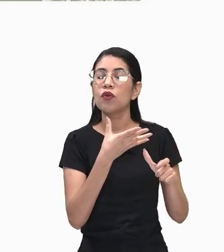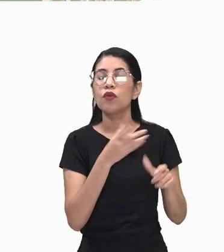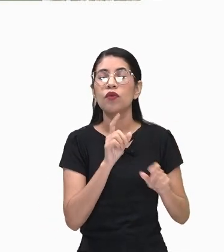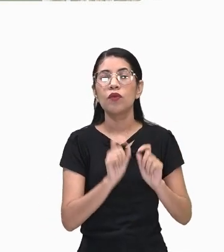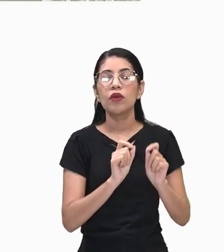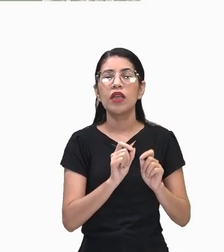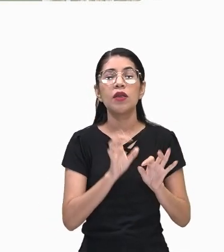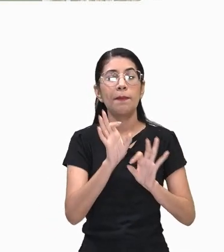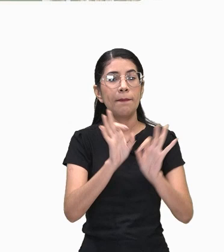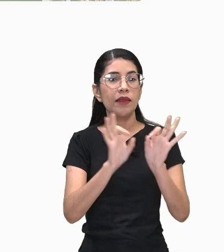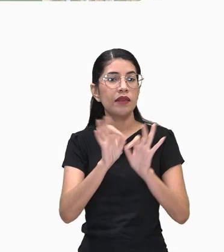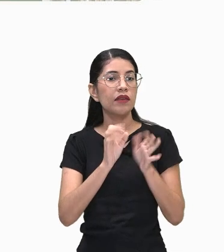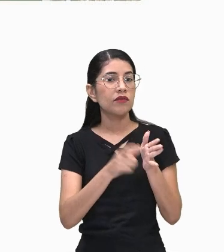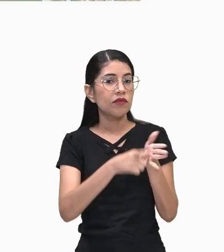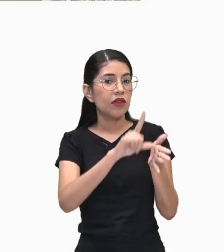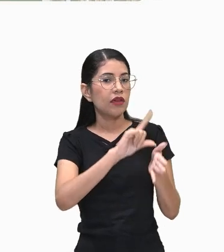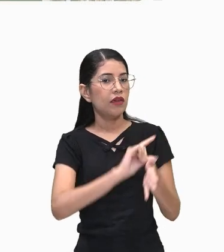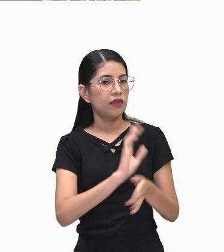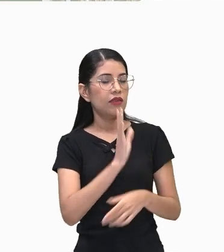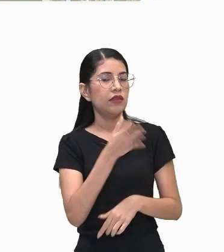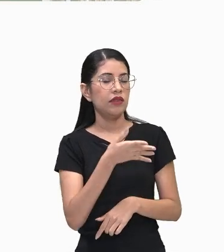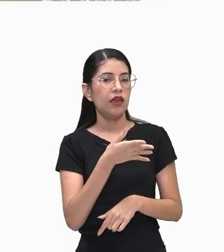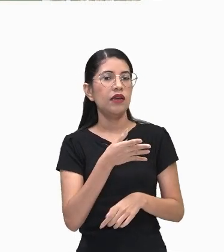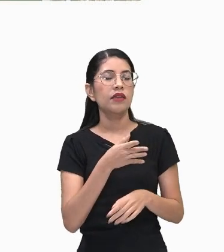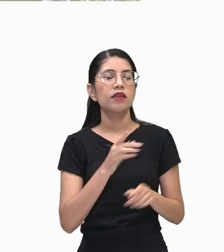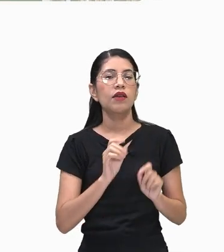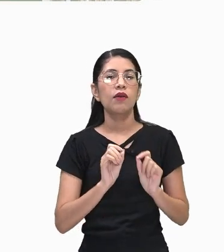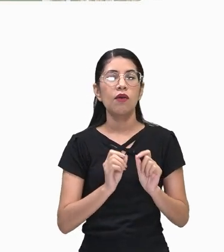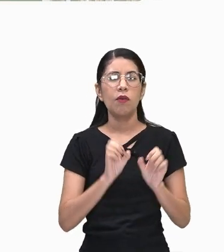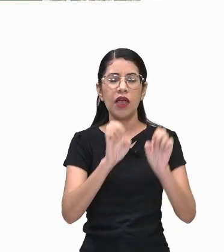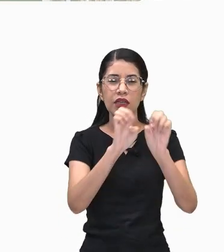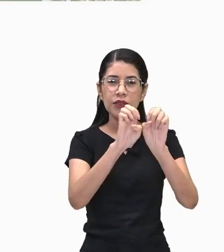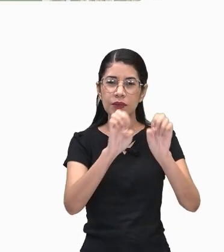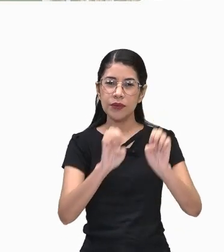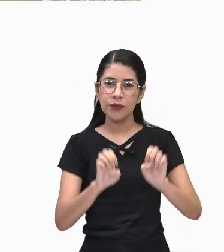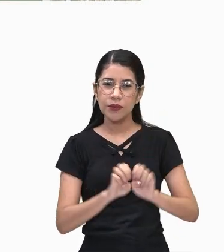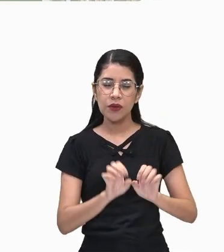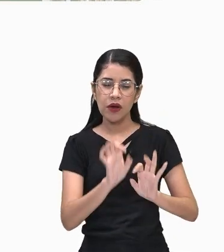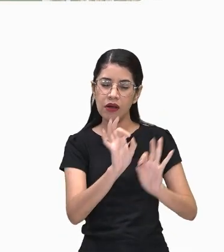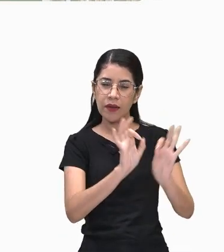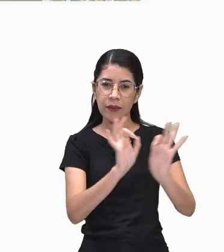foi planejado, né? Toda a sua infraestrutura,